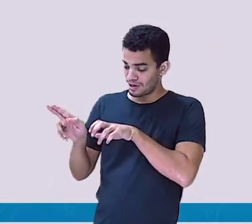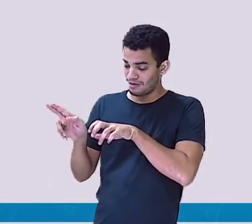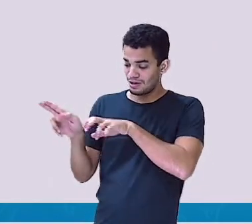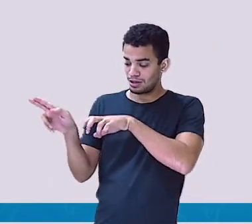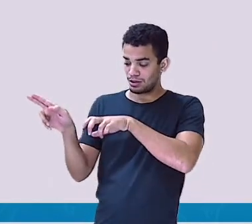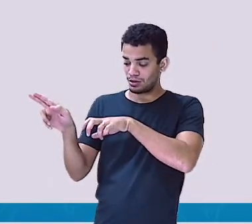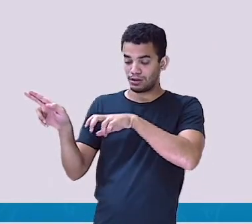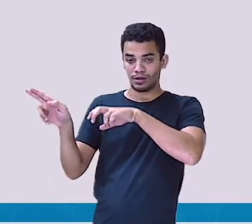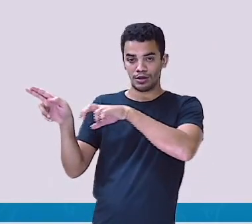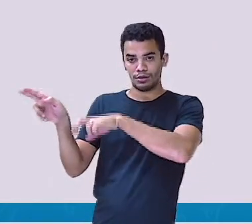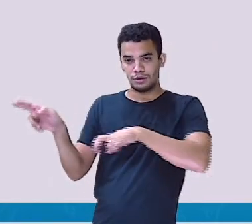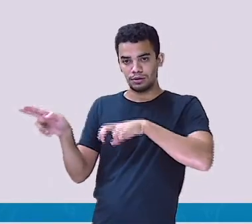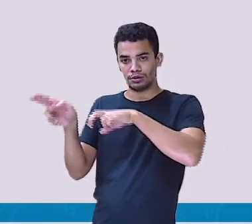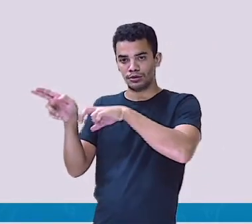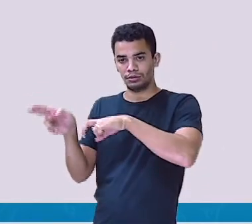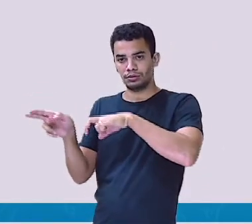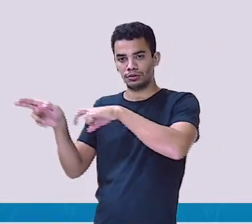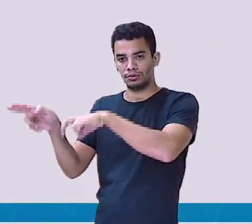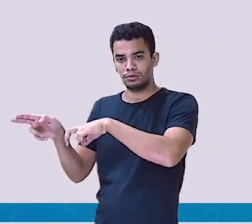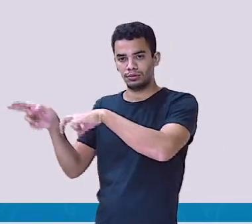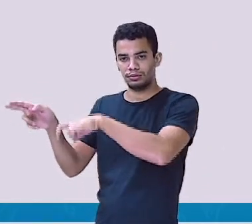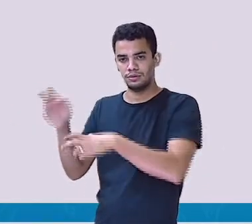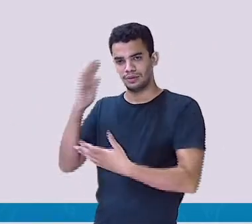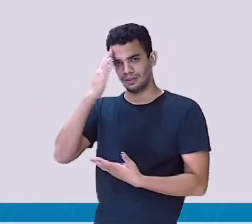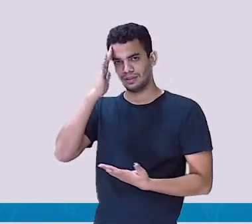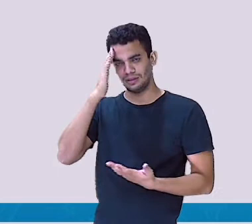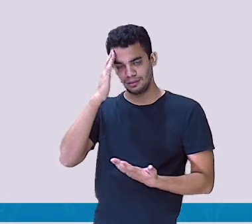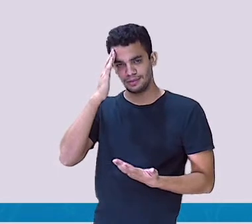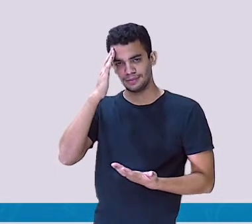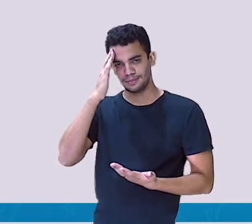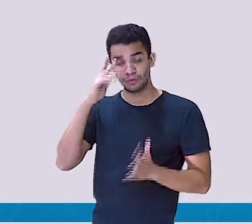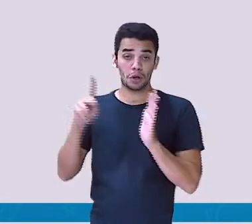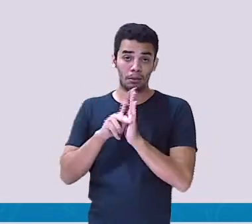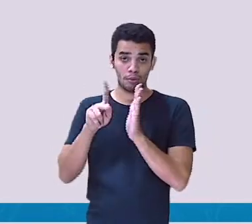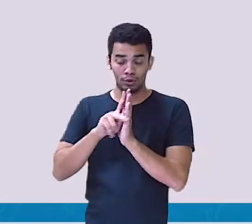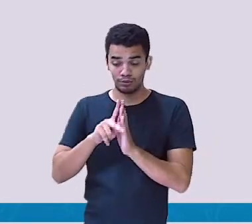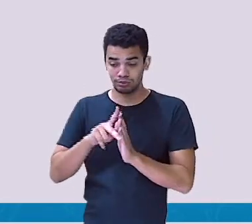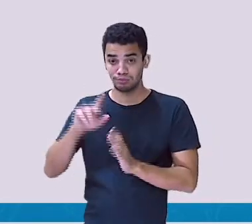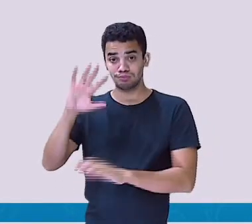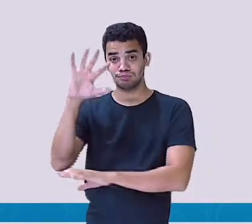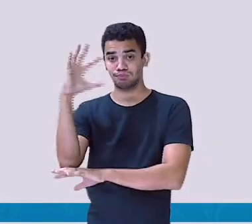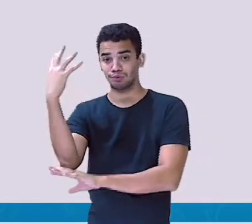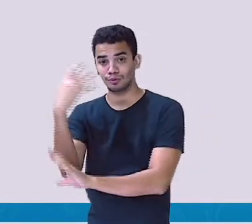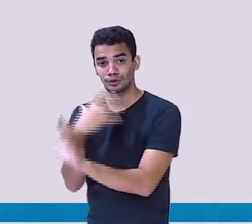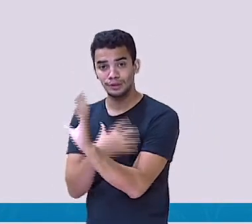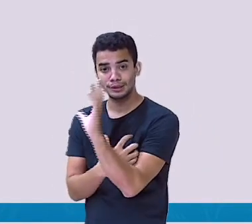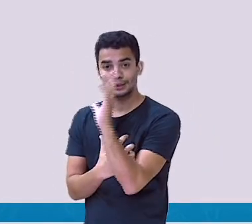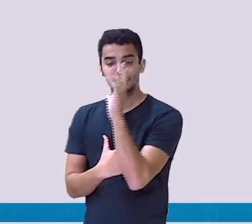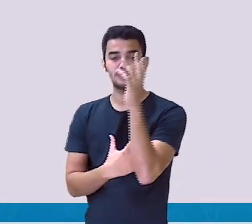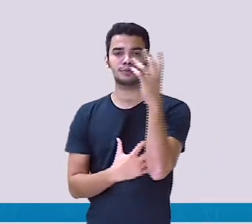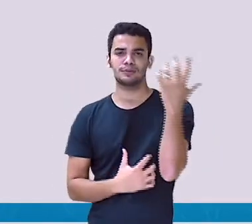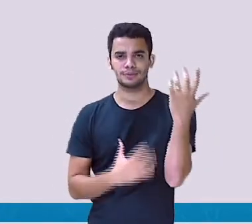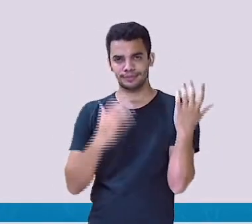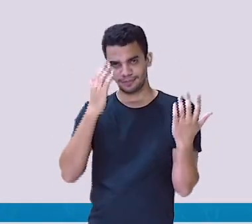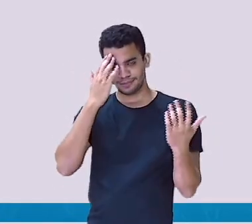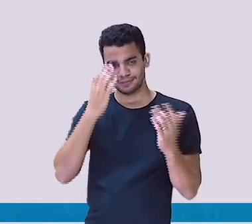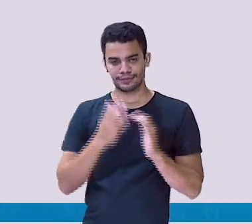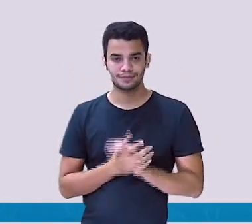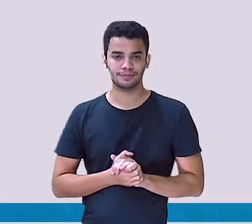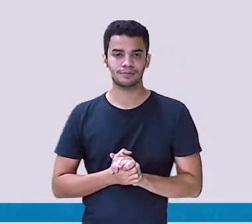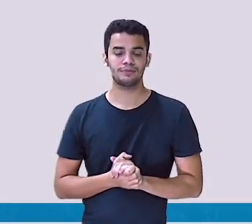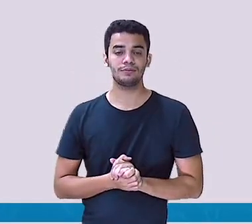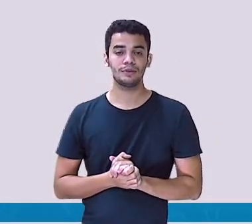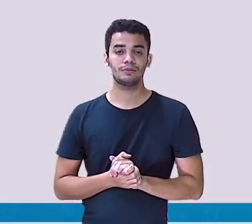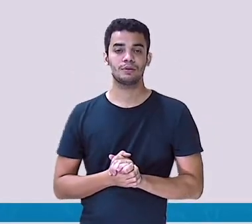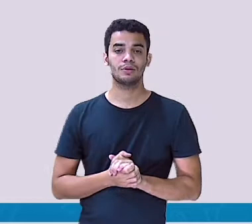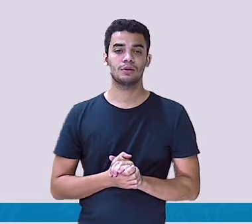têxtil também. Então, são recursos vindos da natureza. Muito importante saber sobre isso. E a